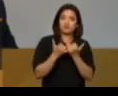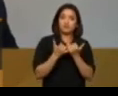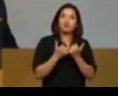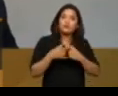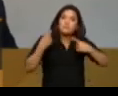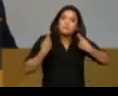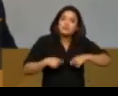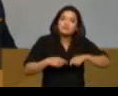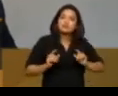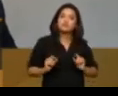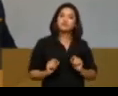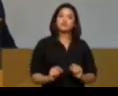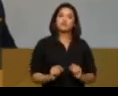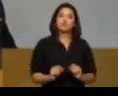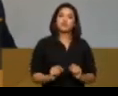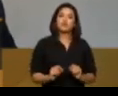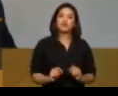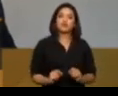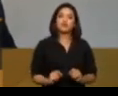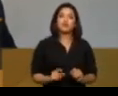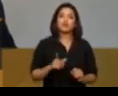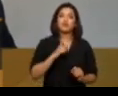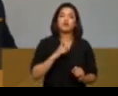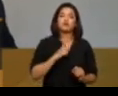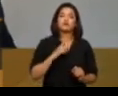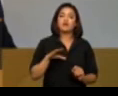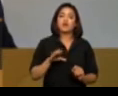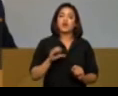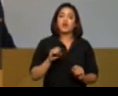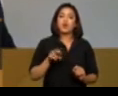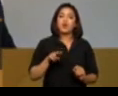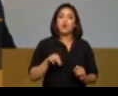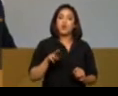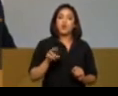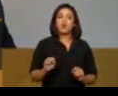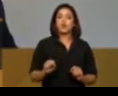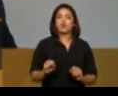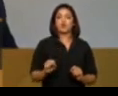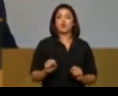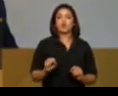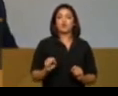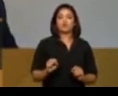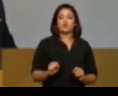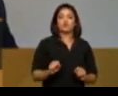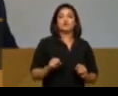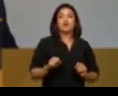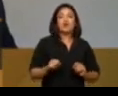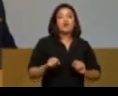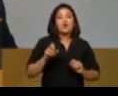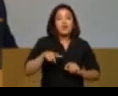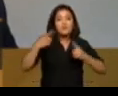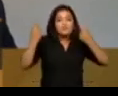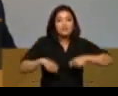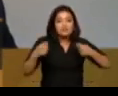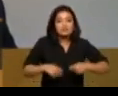como a implementação de ônus reais sobre tais bens, grifei aqui em negrito, serão precedidos